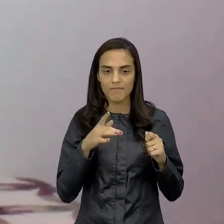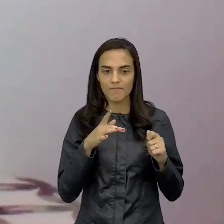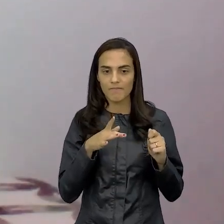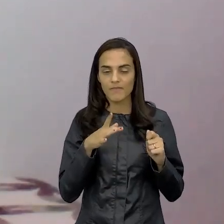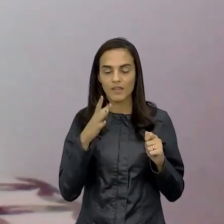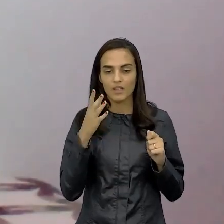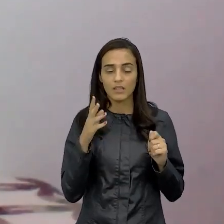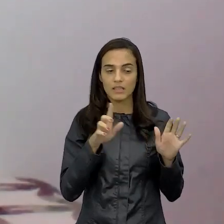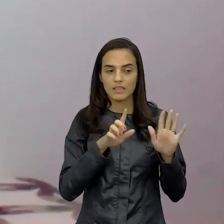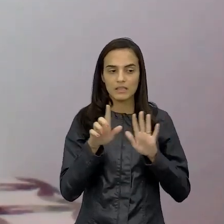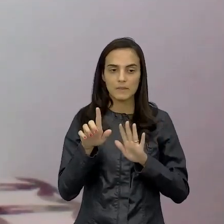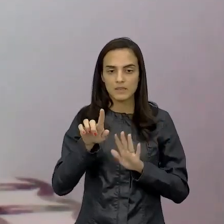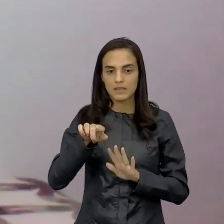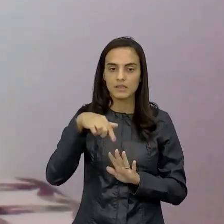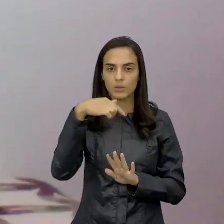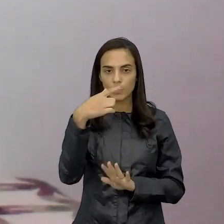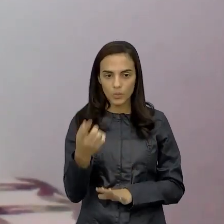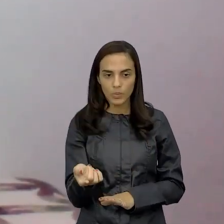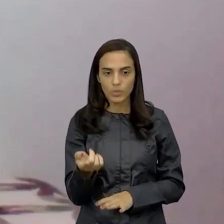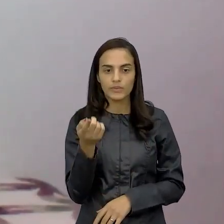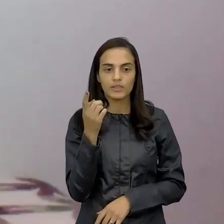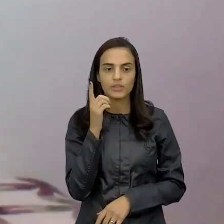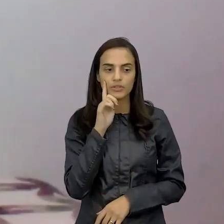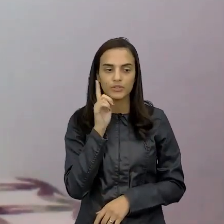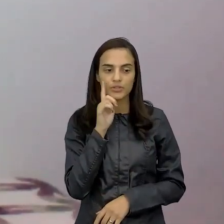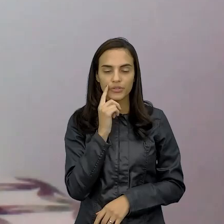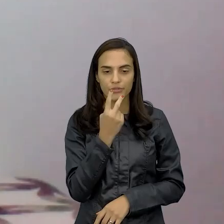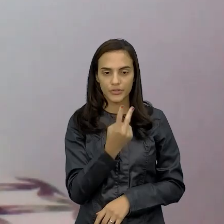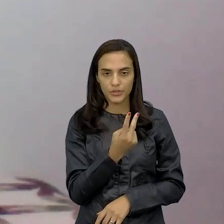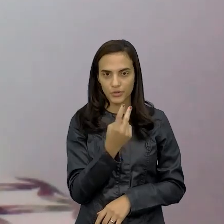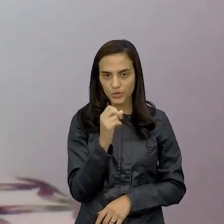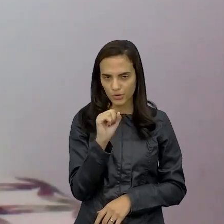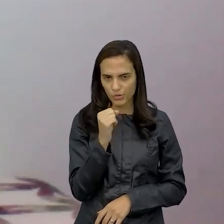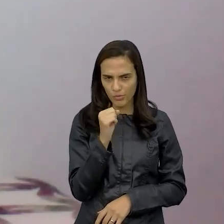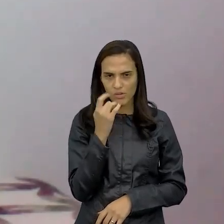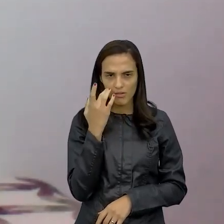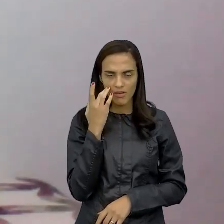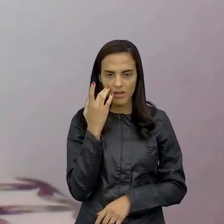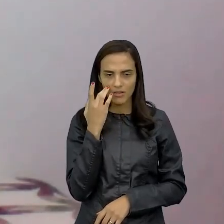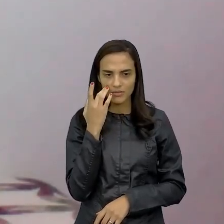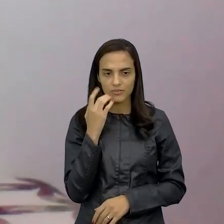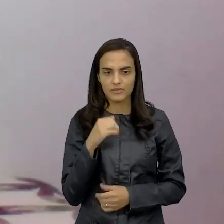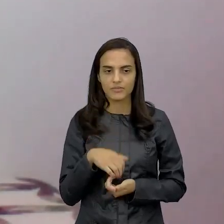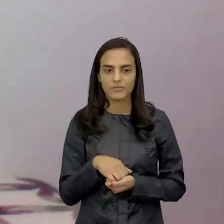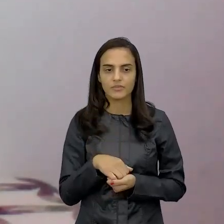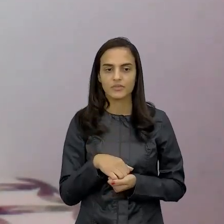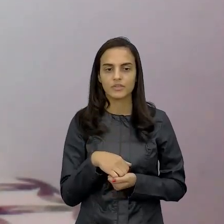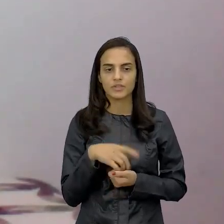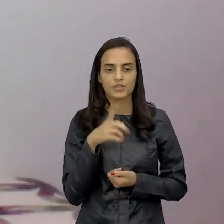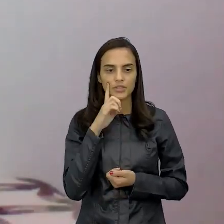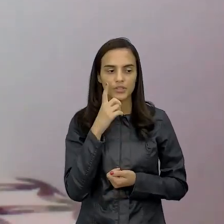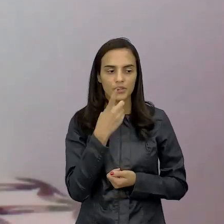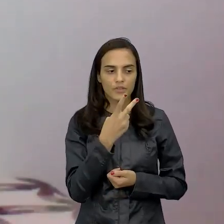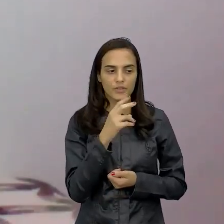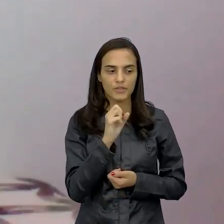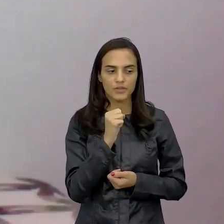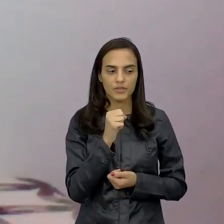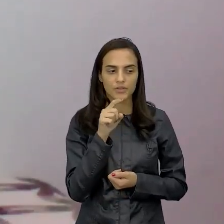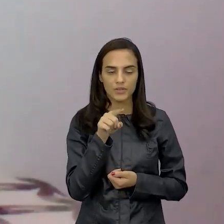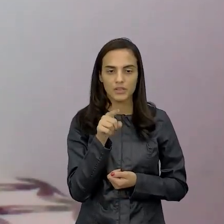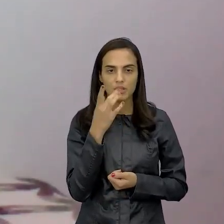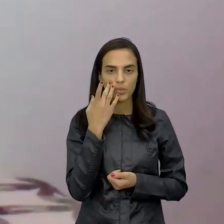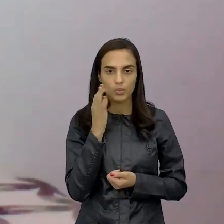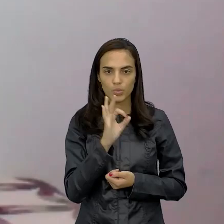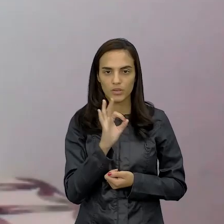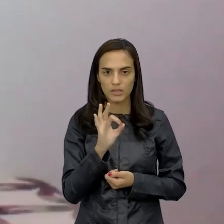ou na próxima semana, agora dia 28 só, acho que, né, Cris? Eu acho que estou dia 28, você eu não sei.